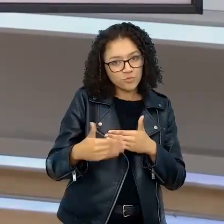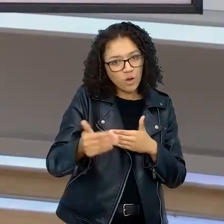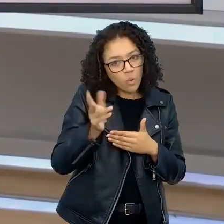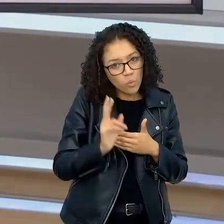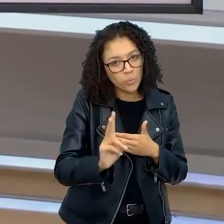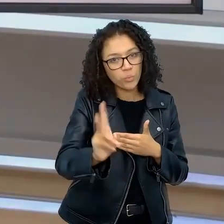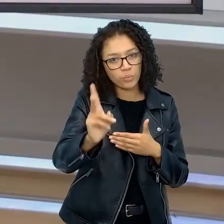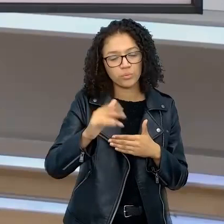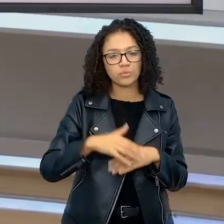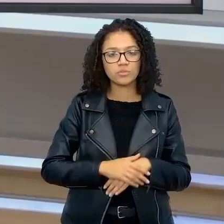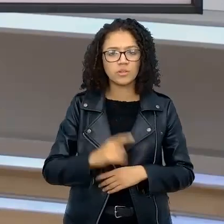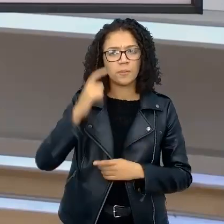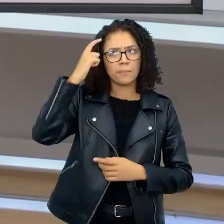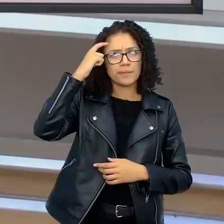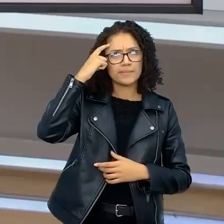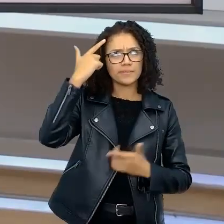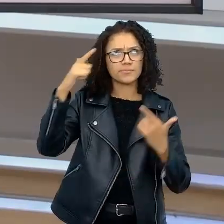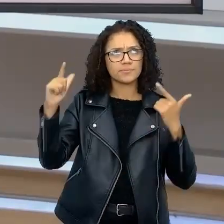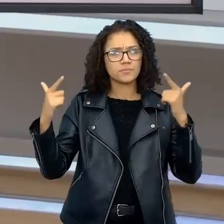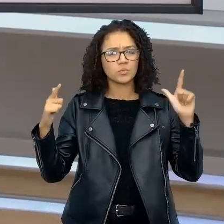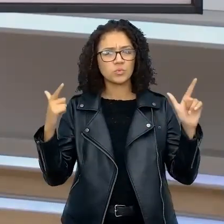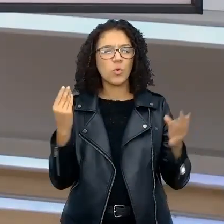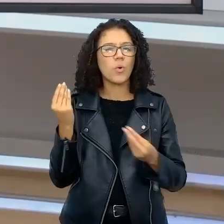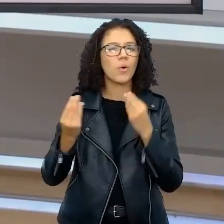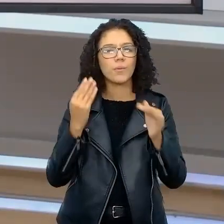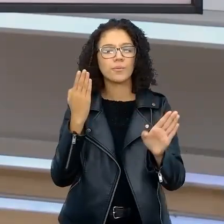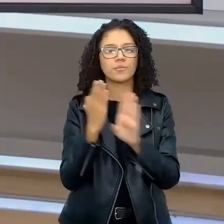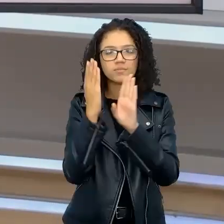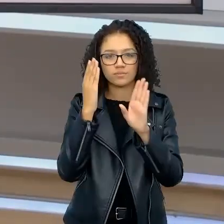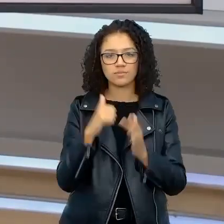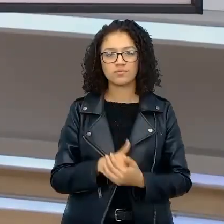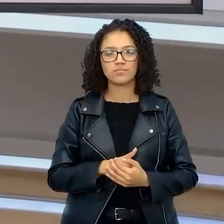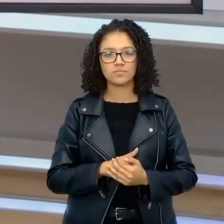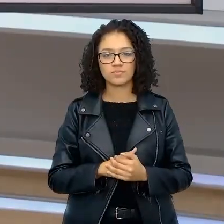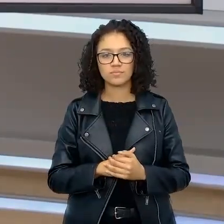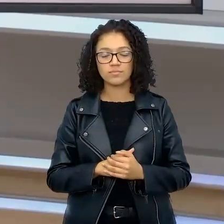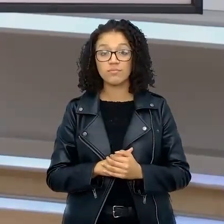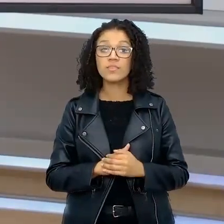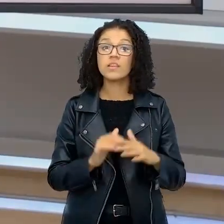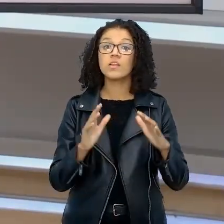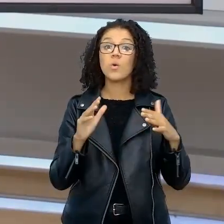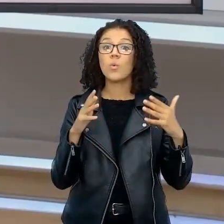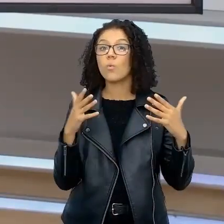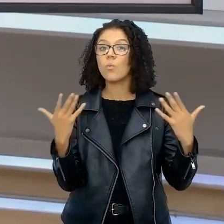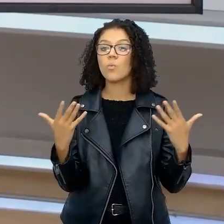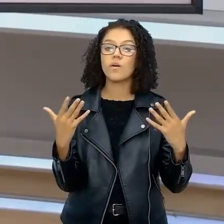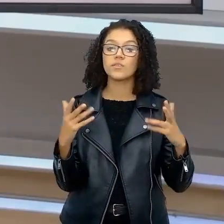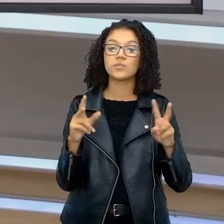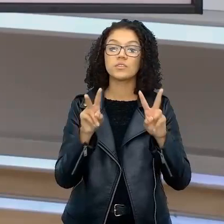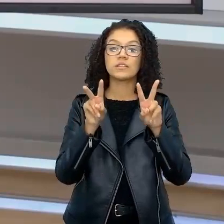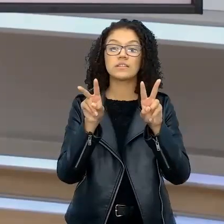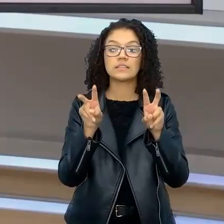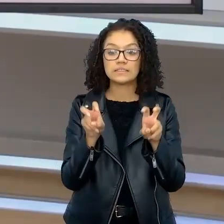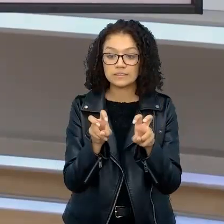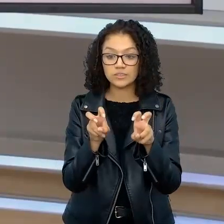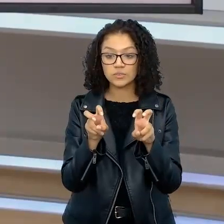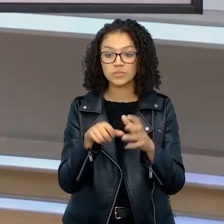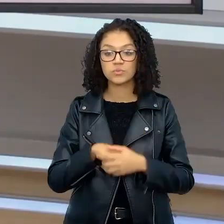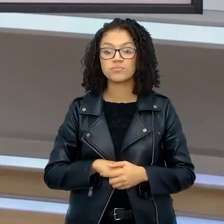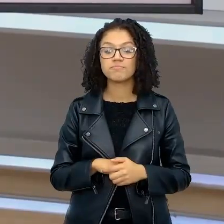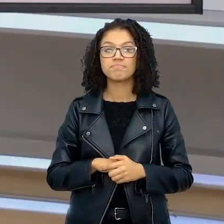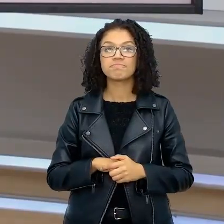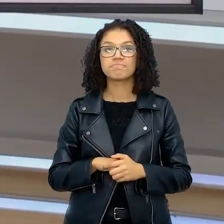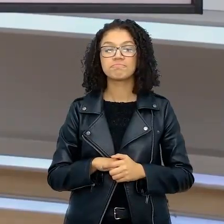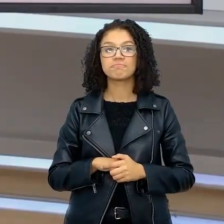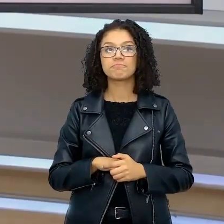gente pensar em outras formas de identificação. Quando a gente pensa em trabalhar